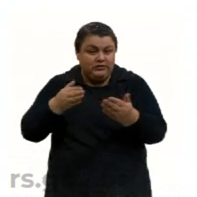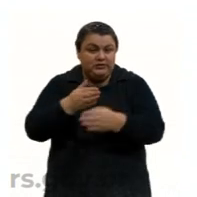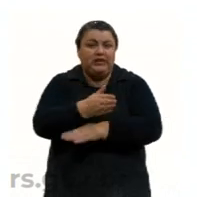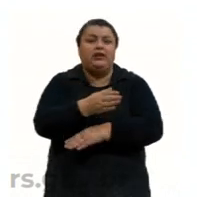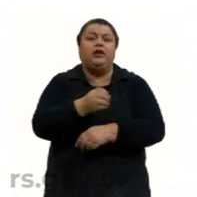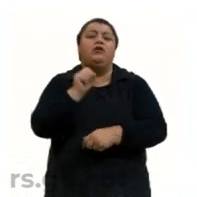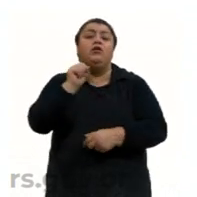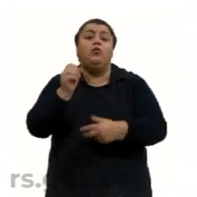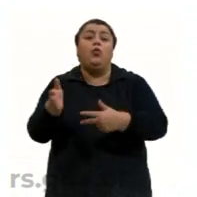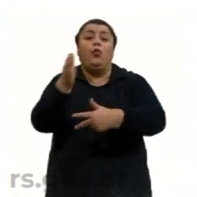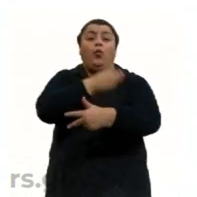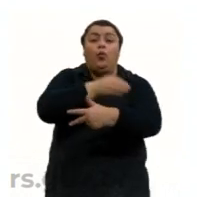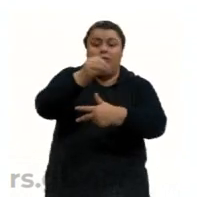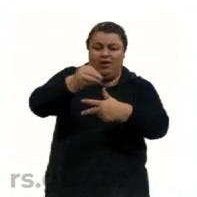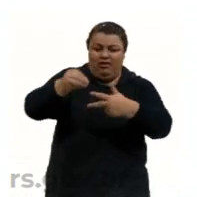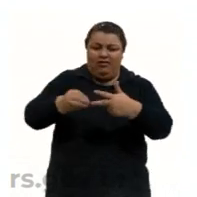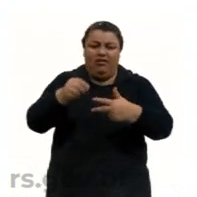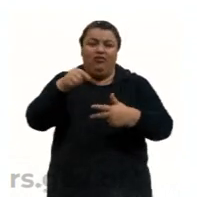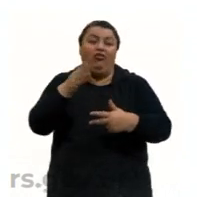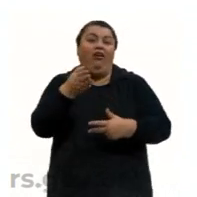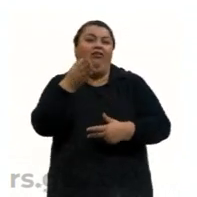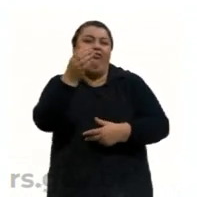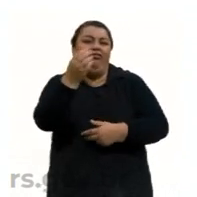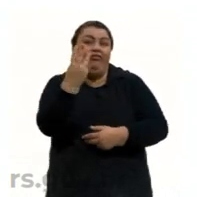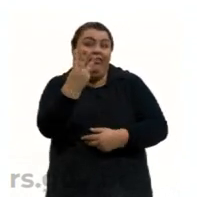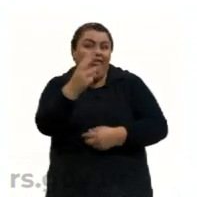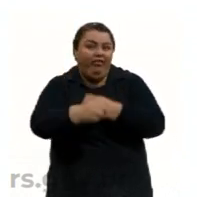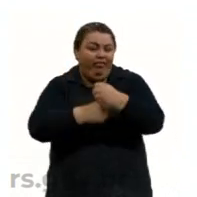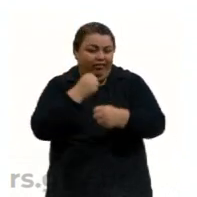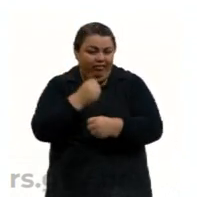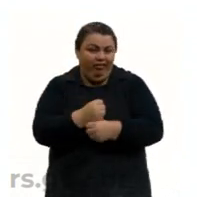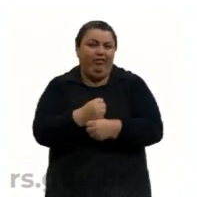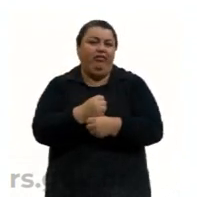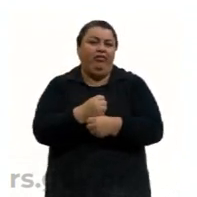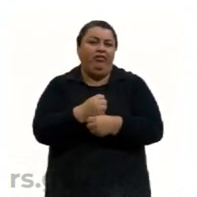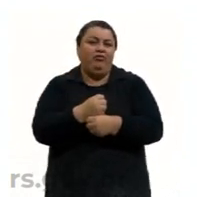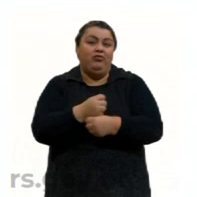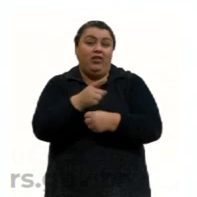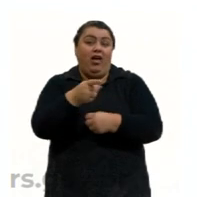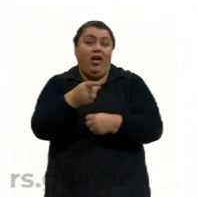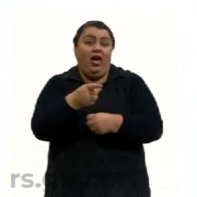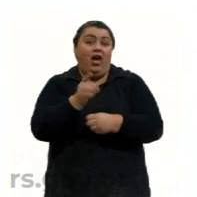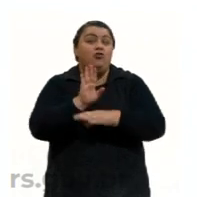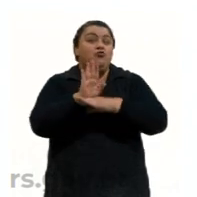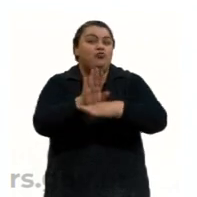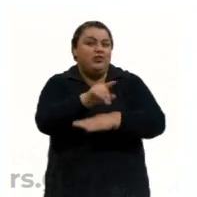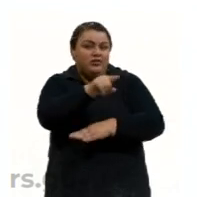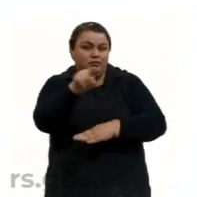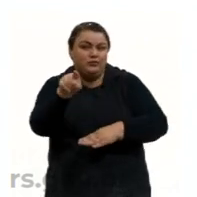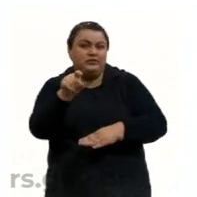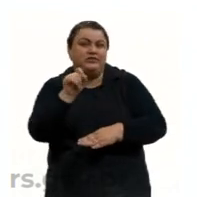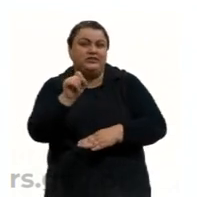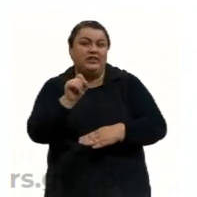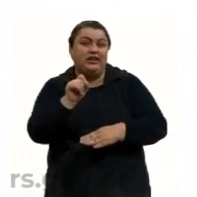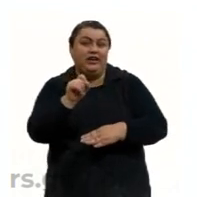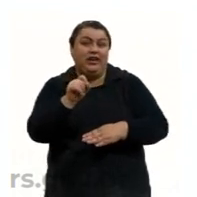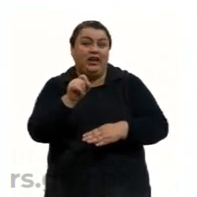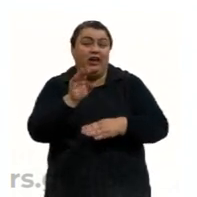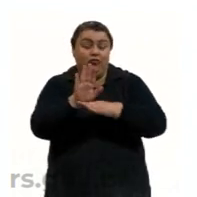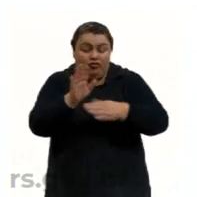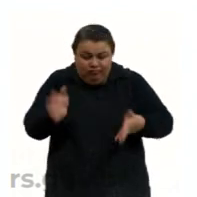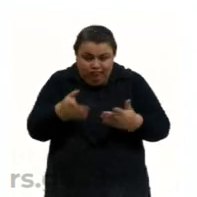o trem nessa terceira Edição está trazendo para você está facilitando para você o estudo